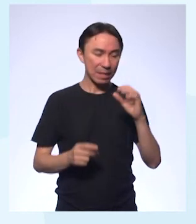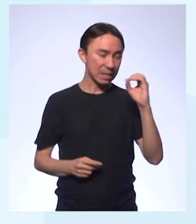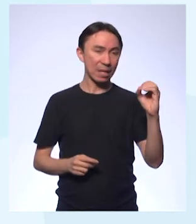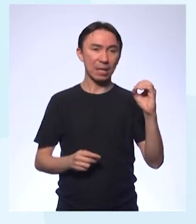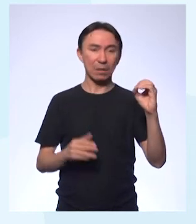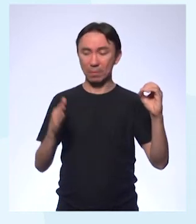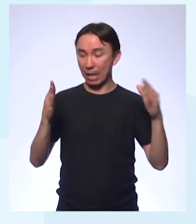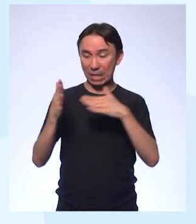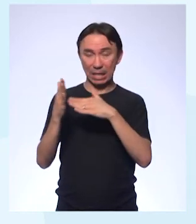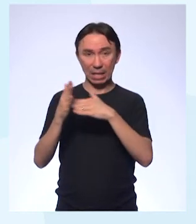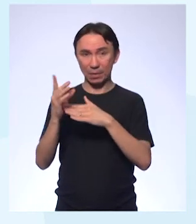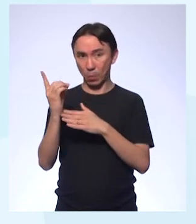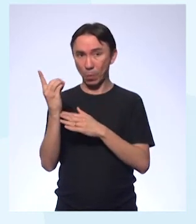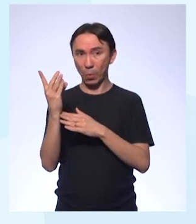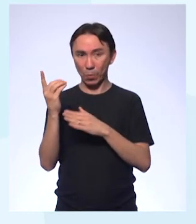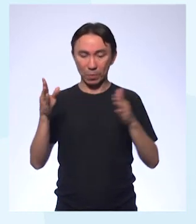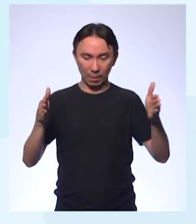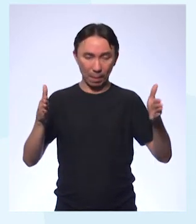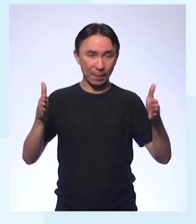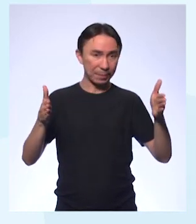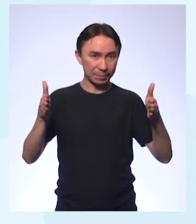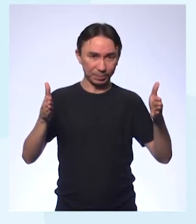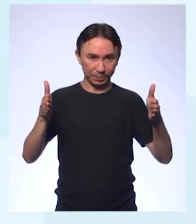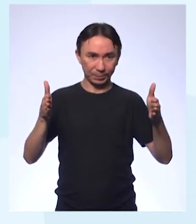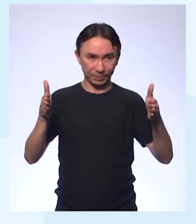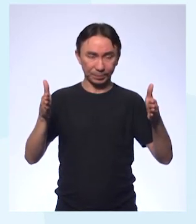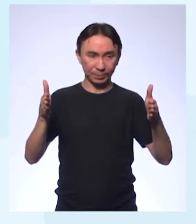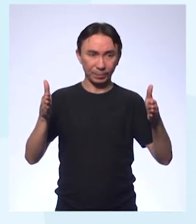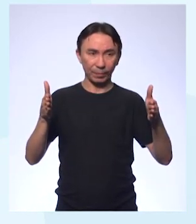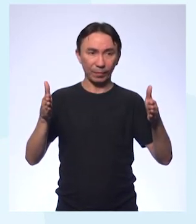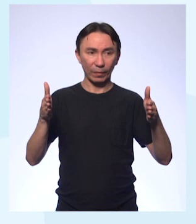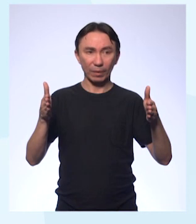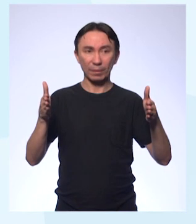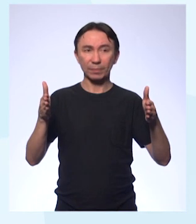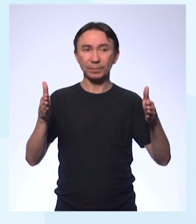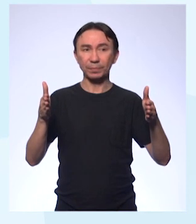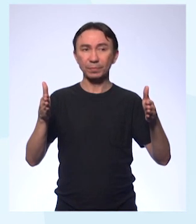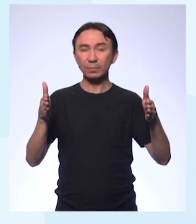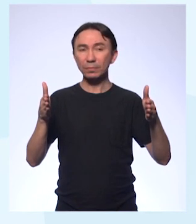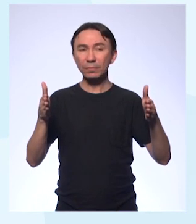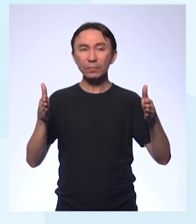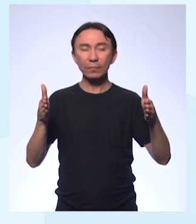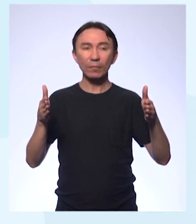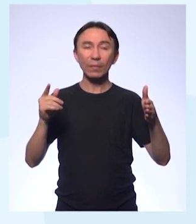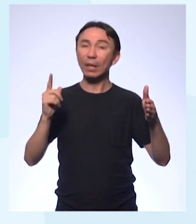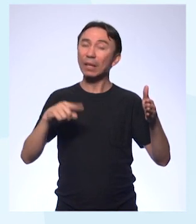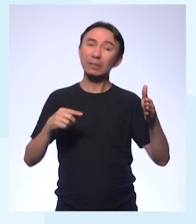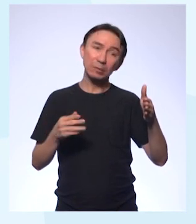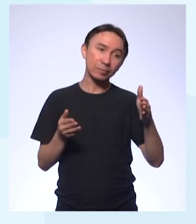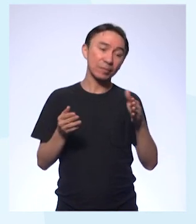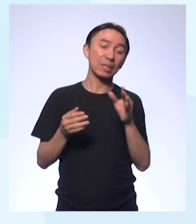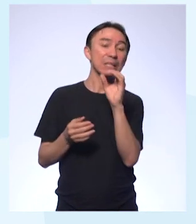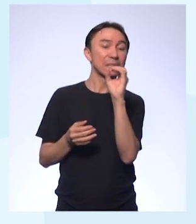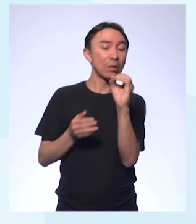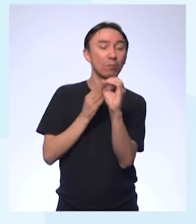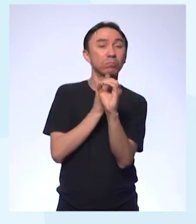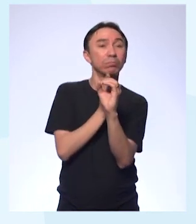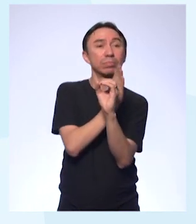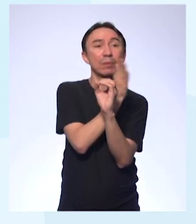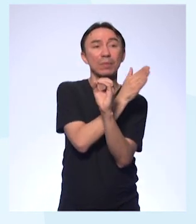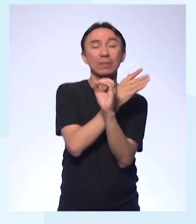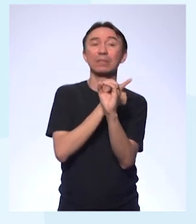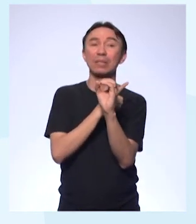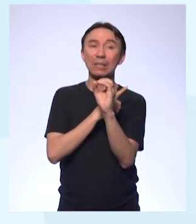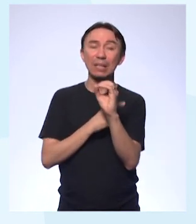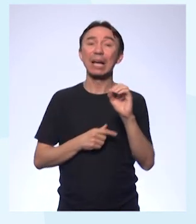uma limitação, de 0 a 14. Aqui eu vou ter mais H+, né? Vou ter H+